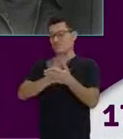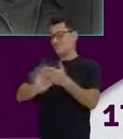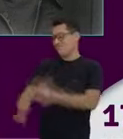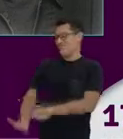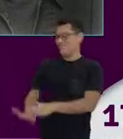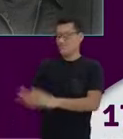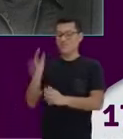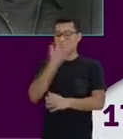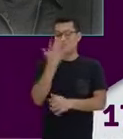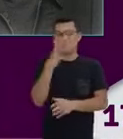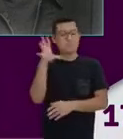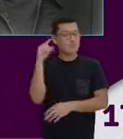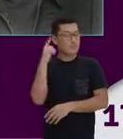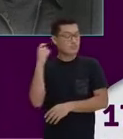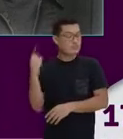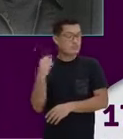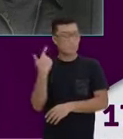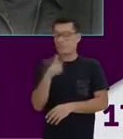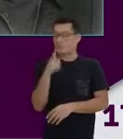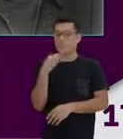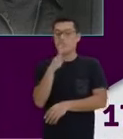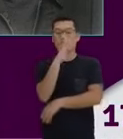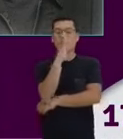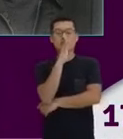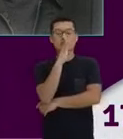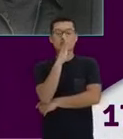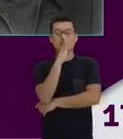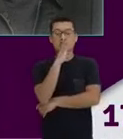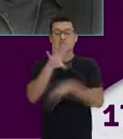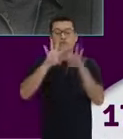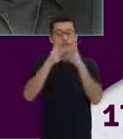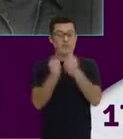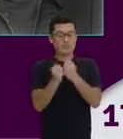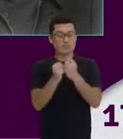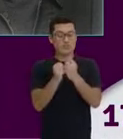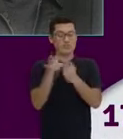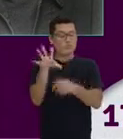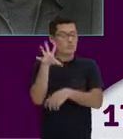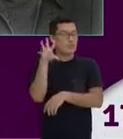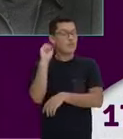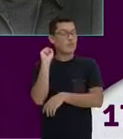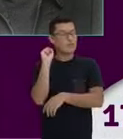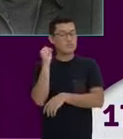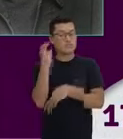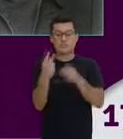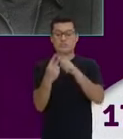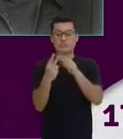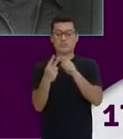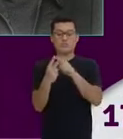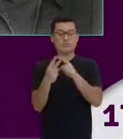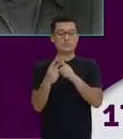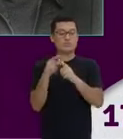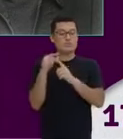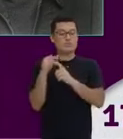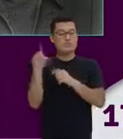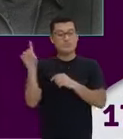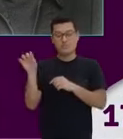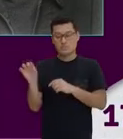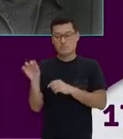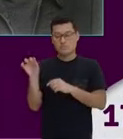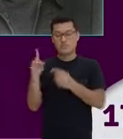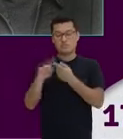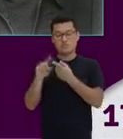de som Isto é não existe o silêncio absoluto over ouvimos pelo menos dois sons um grave e uma